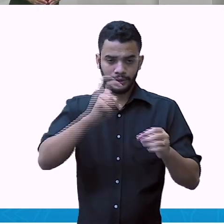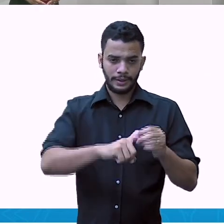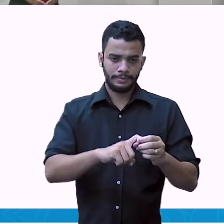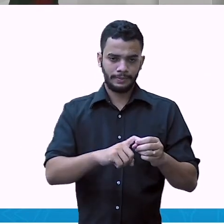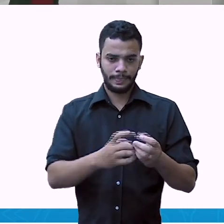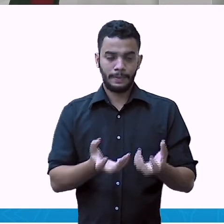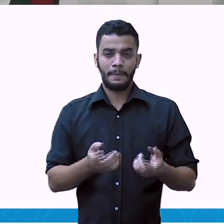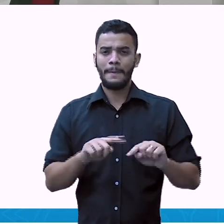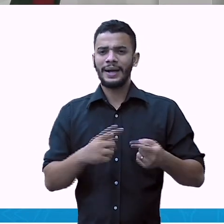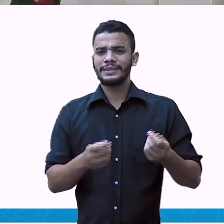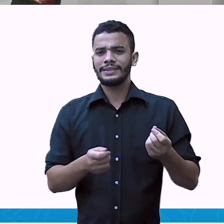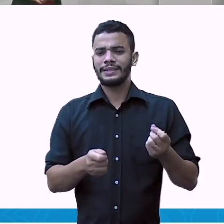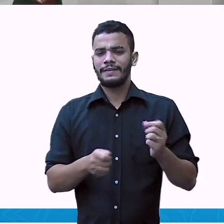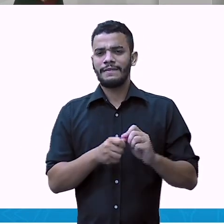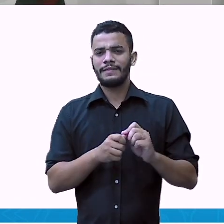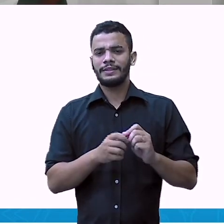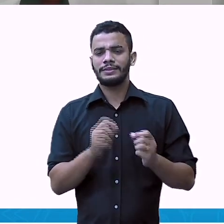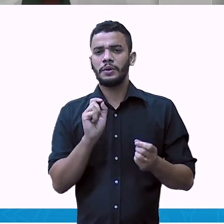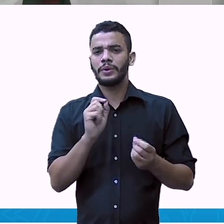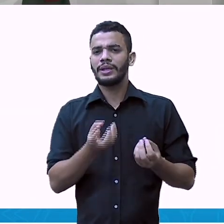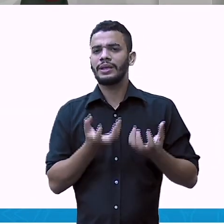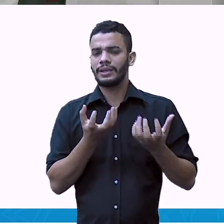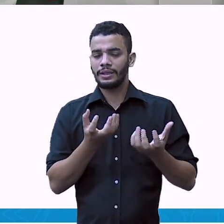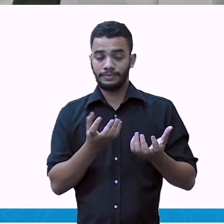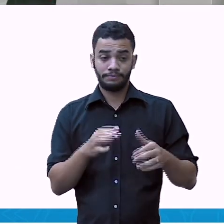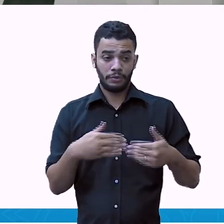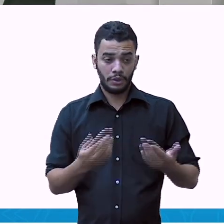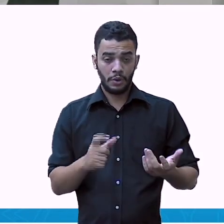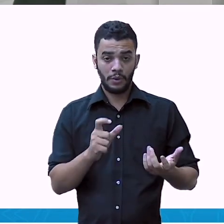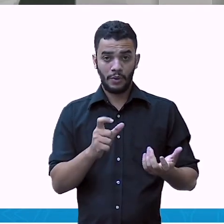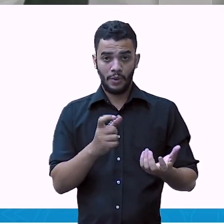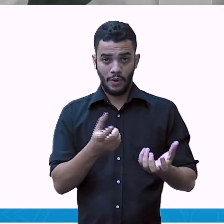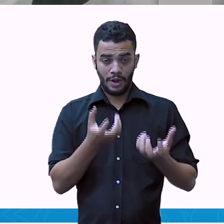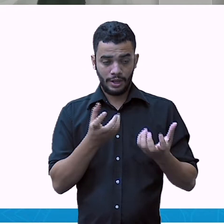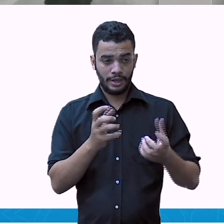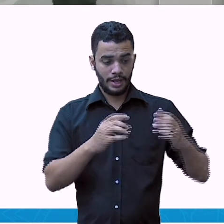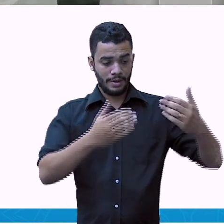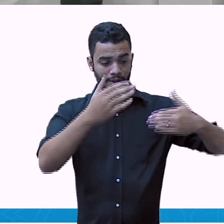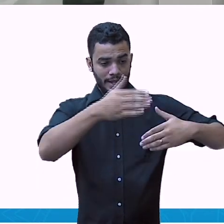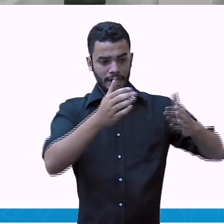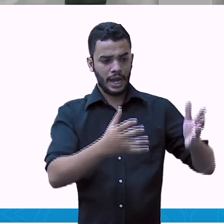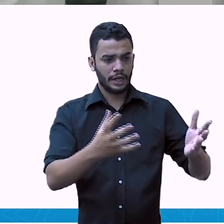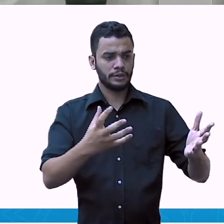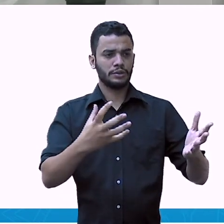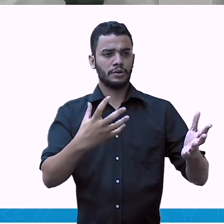vai comprar à vista. Quanto a diretora irá pagar? Então, o valor à vista é